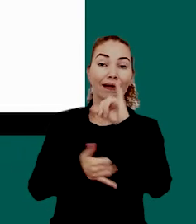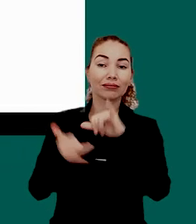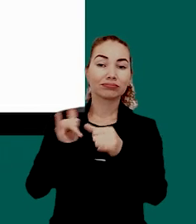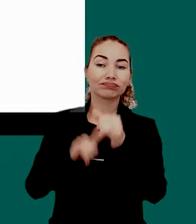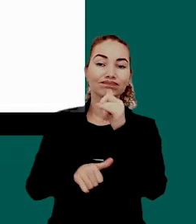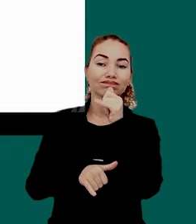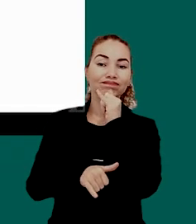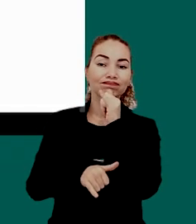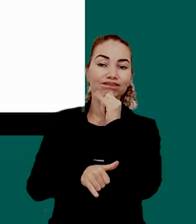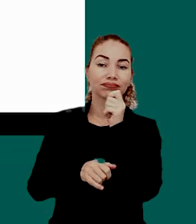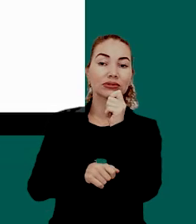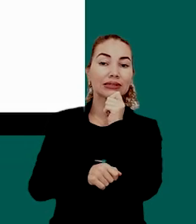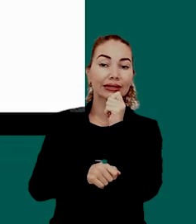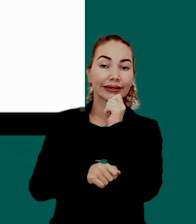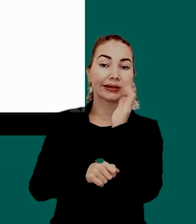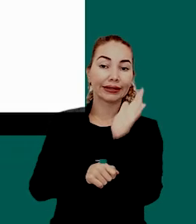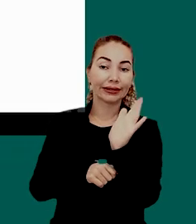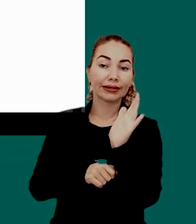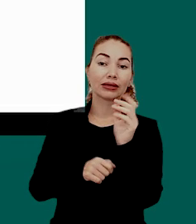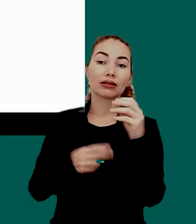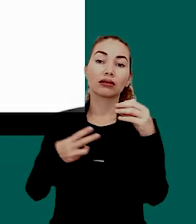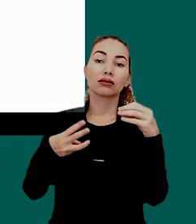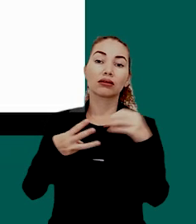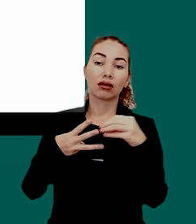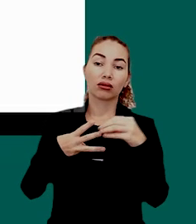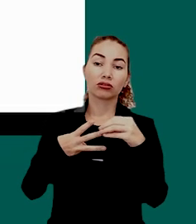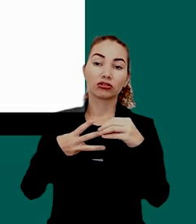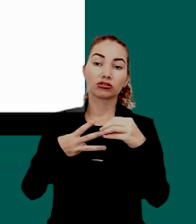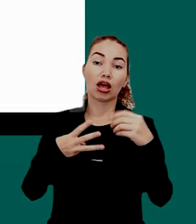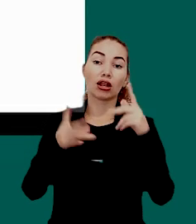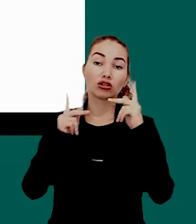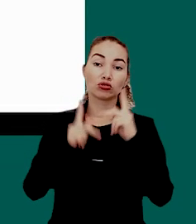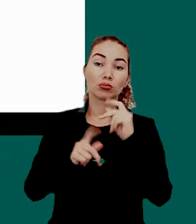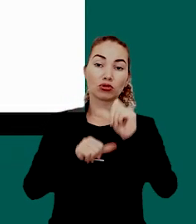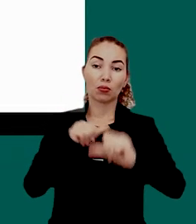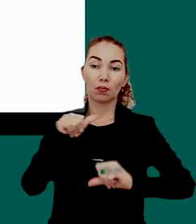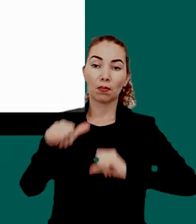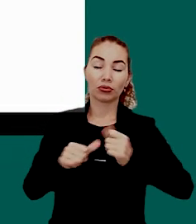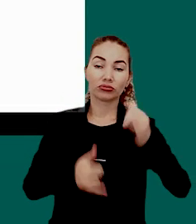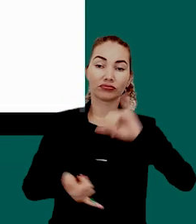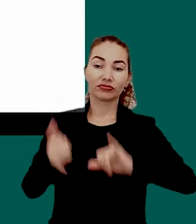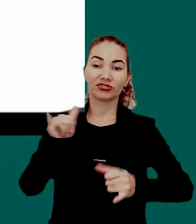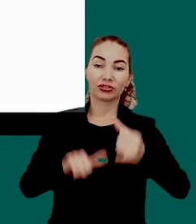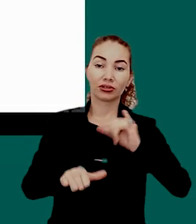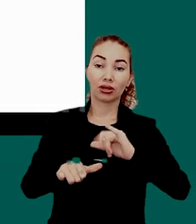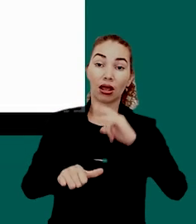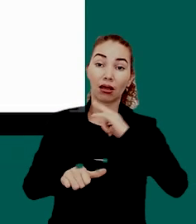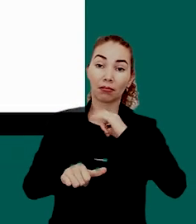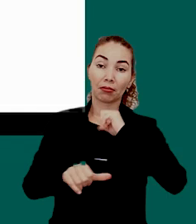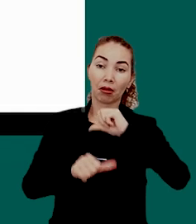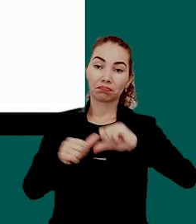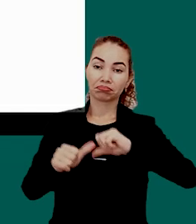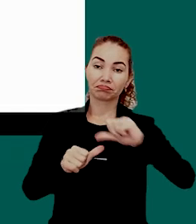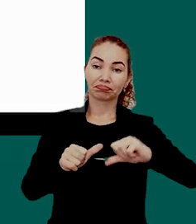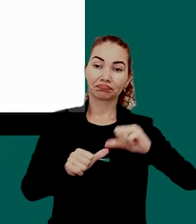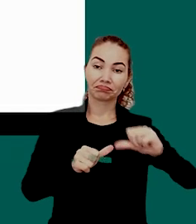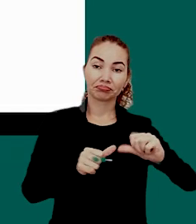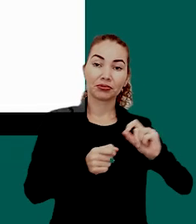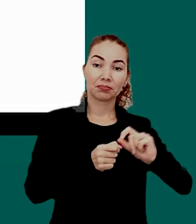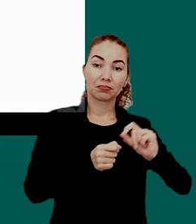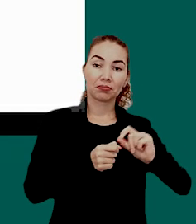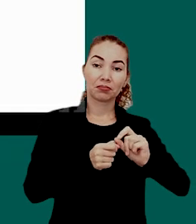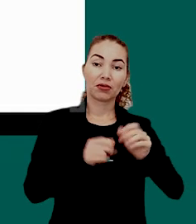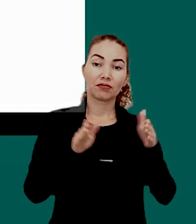A ideia é de usar células humanas modificadas em laboratórios para produzir microesferas de glutamato descarboxilase, com adição de